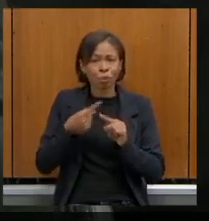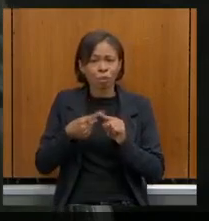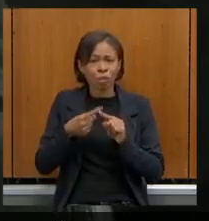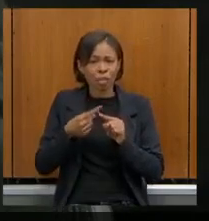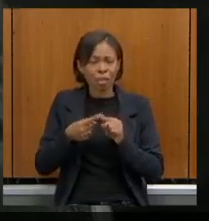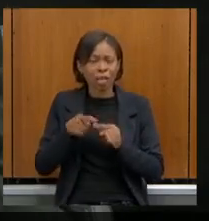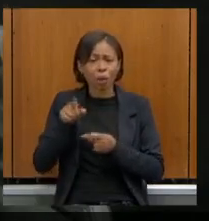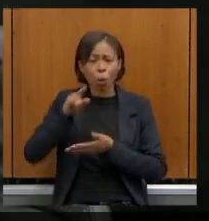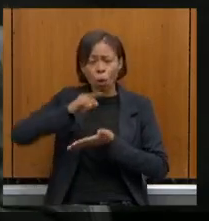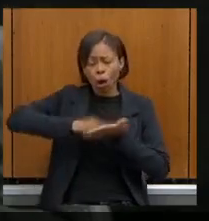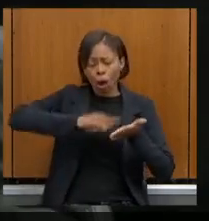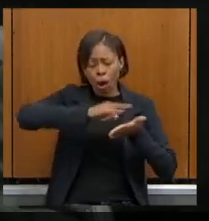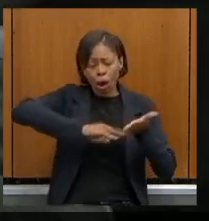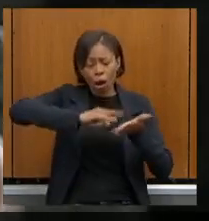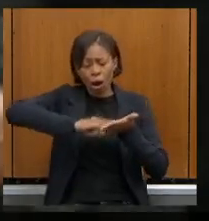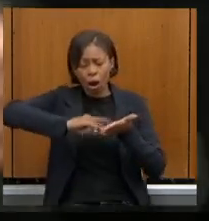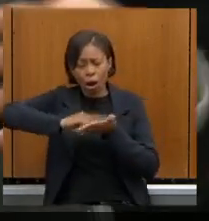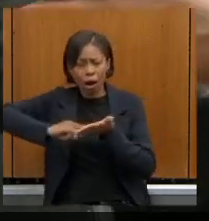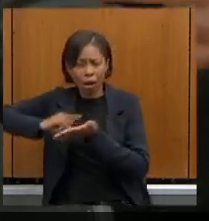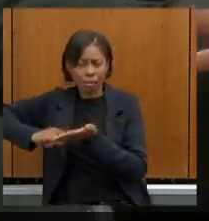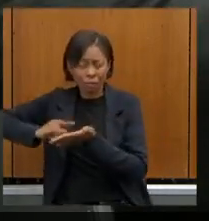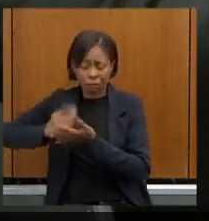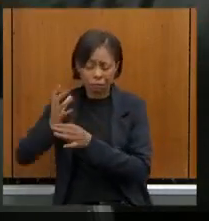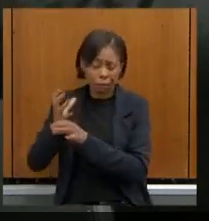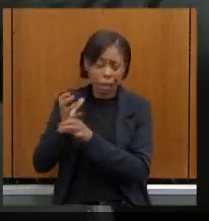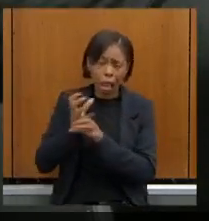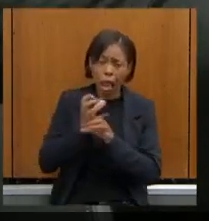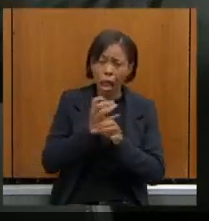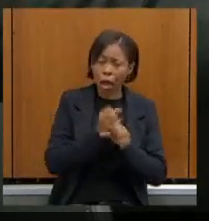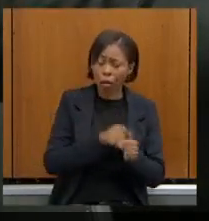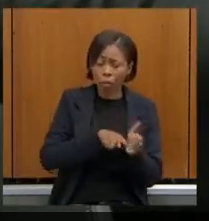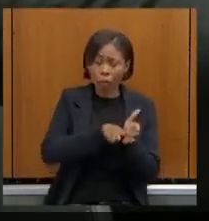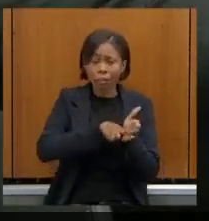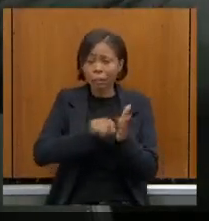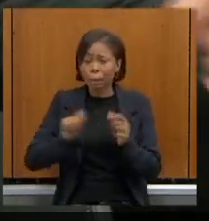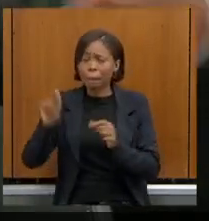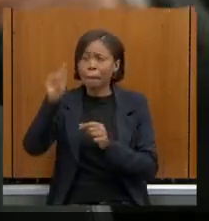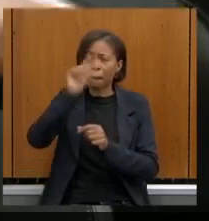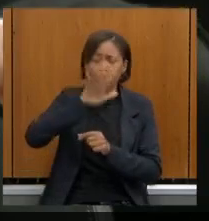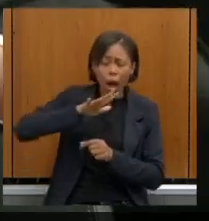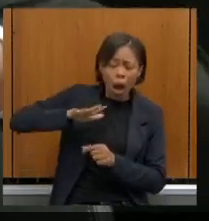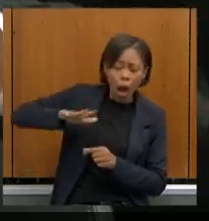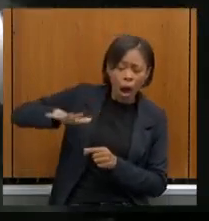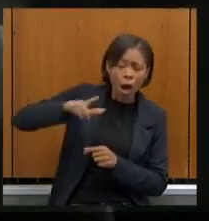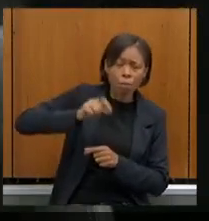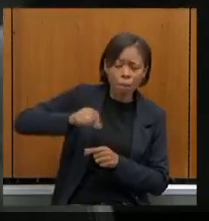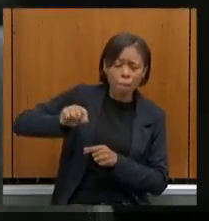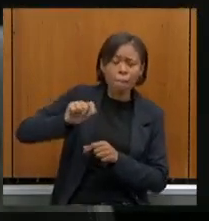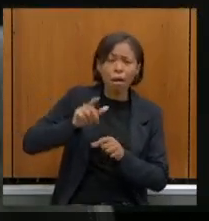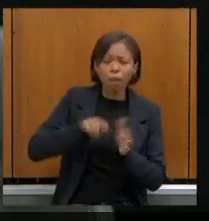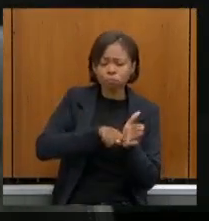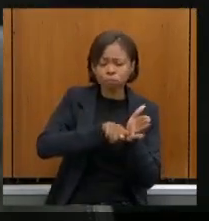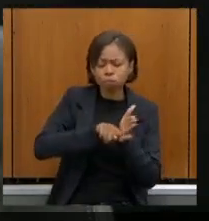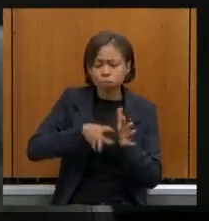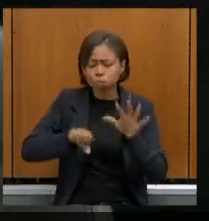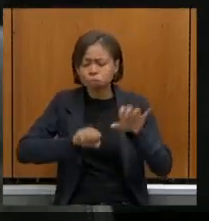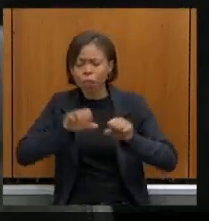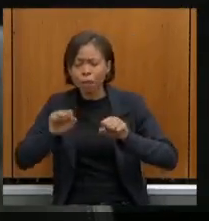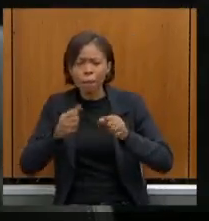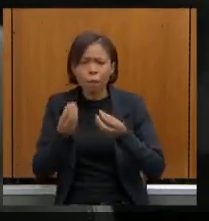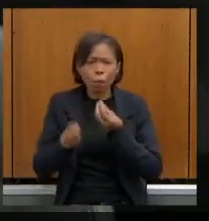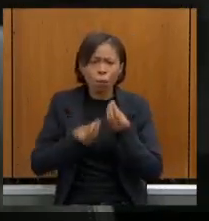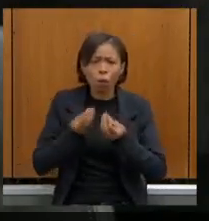dossiê ele é muito complexo porque nós temos que fazer o mapeamento de toda a área delimitar que o